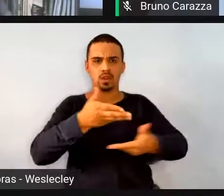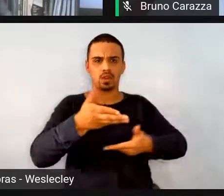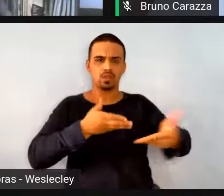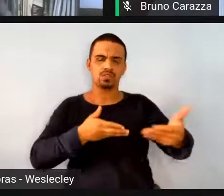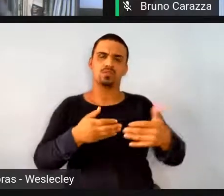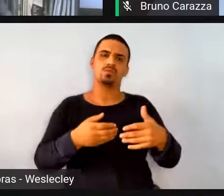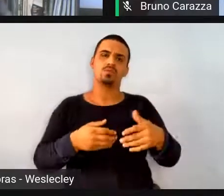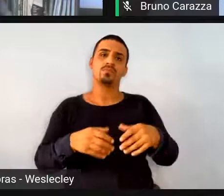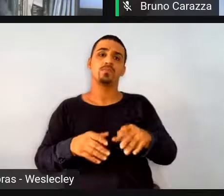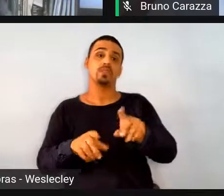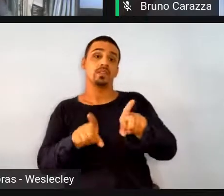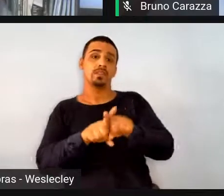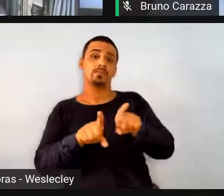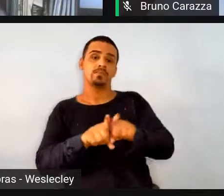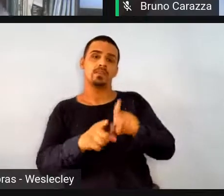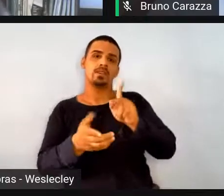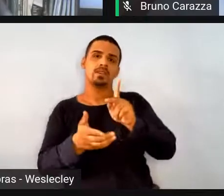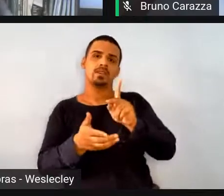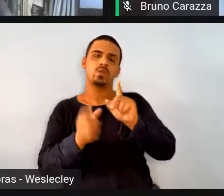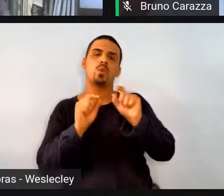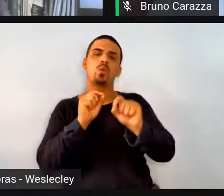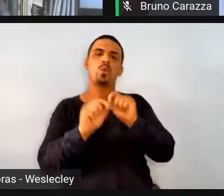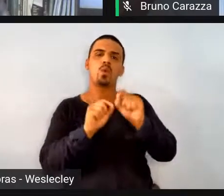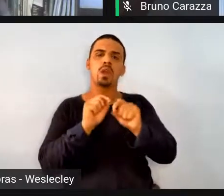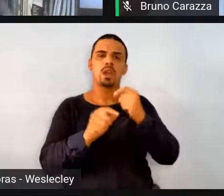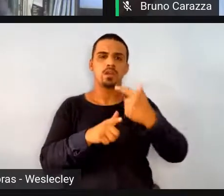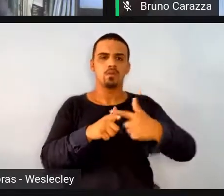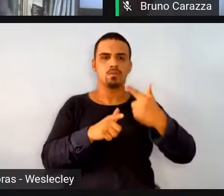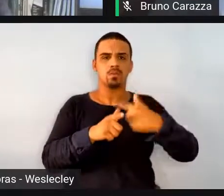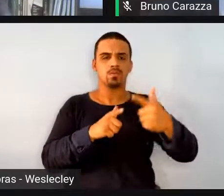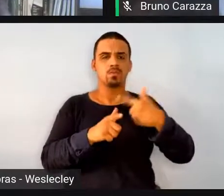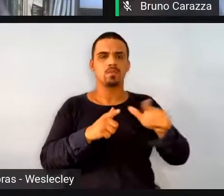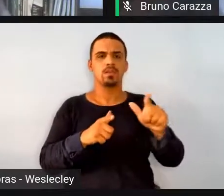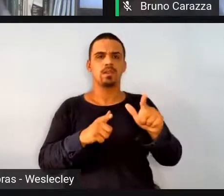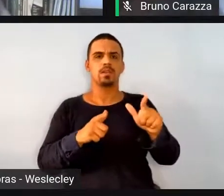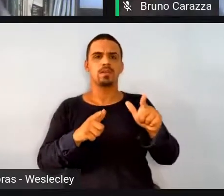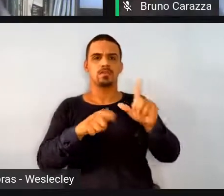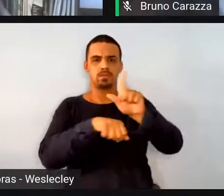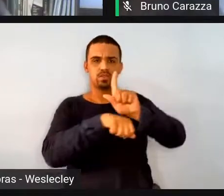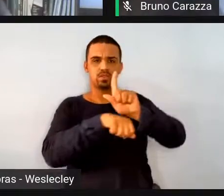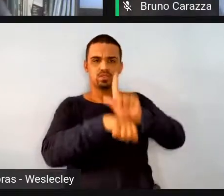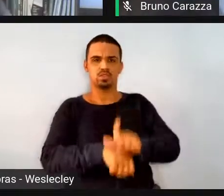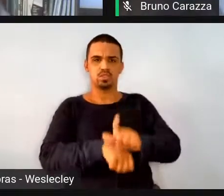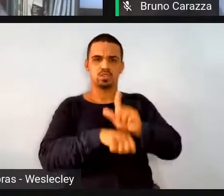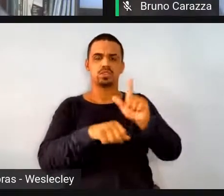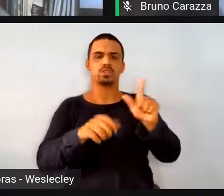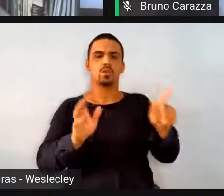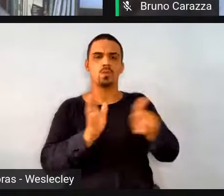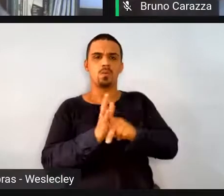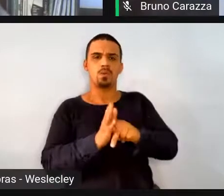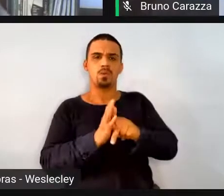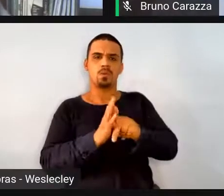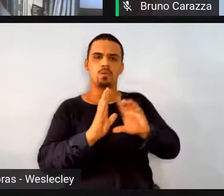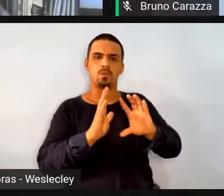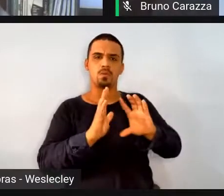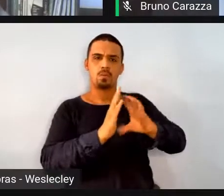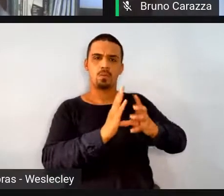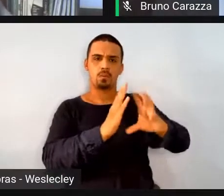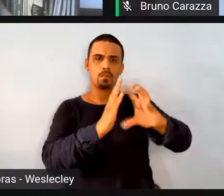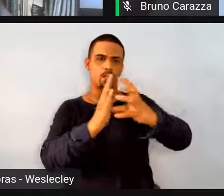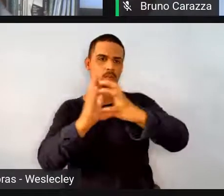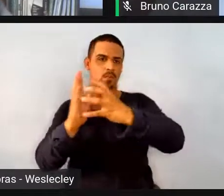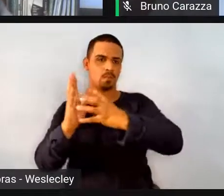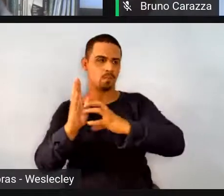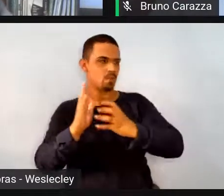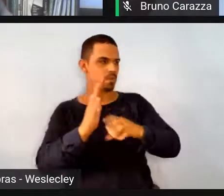problemas relacionados, ainda atualmente, à gestão dos recursos no âmbito dos partidos políticos, inclusive